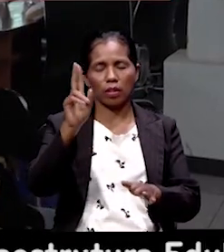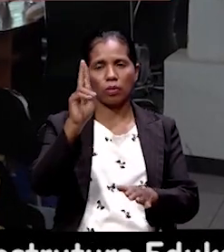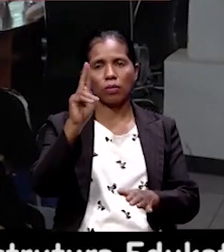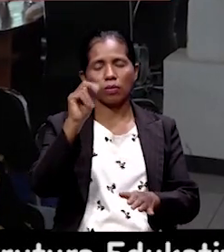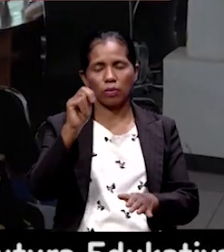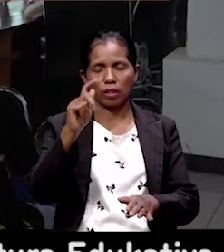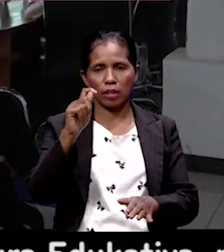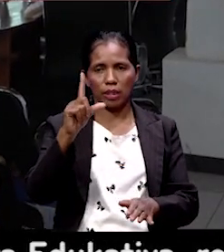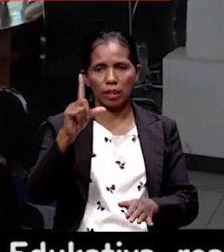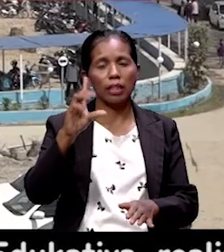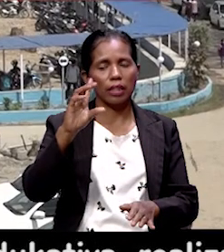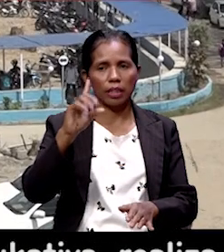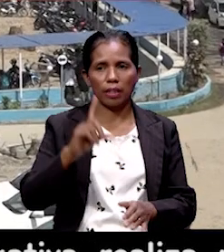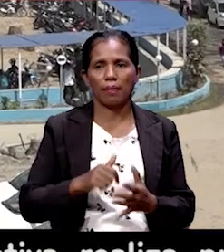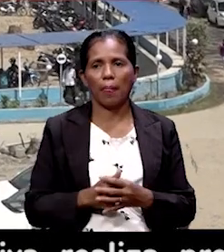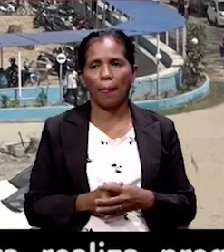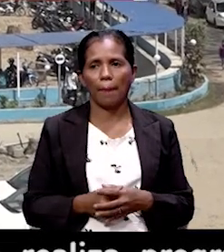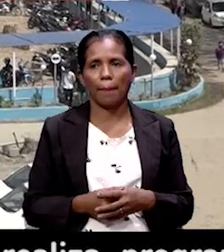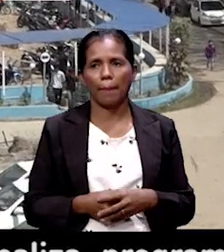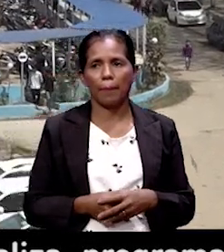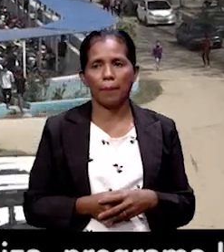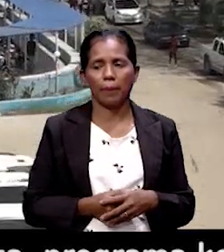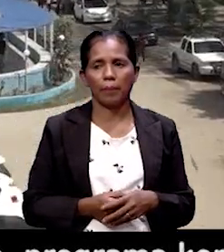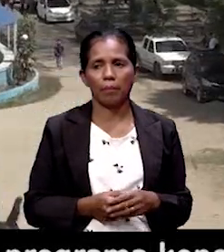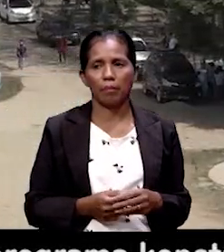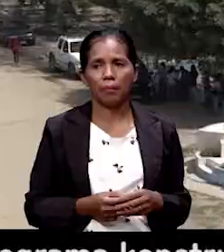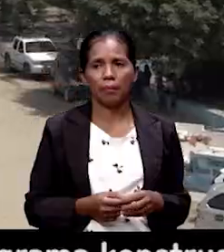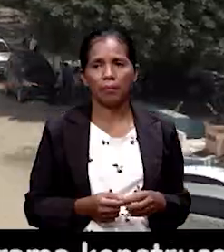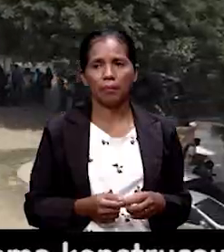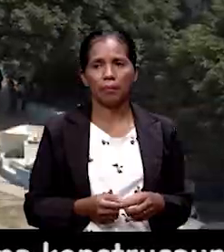Nacional Timor-Loro-Sae. Felicitas vós, Zaime dos Santos, Ziamen.